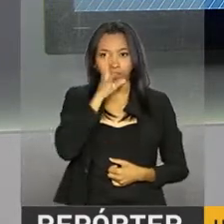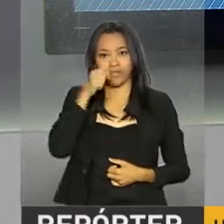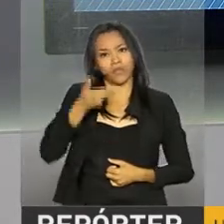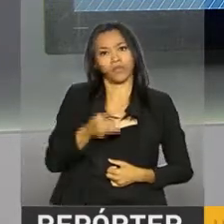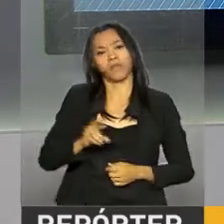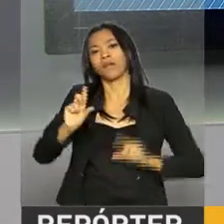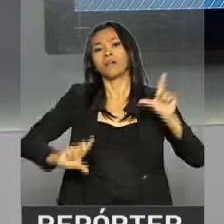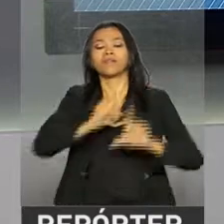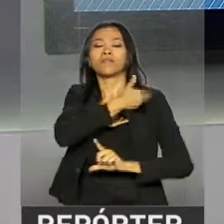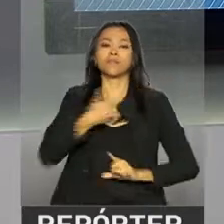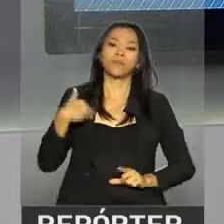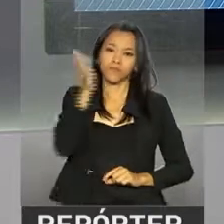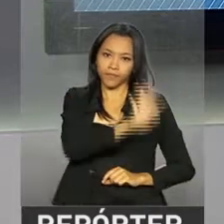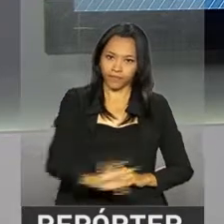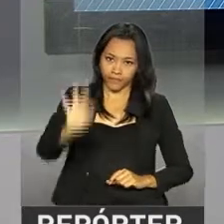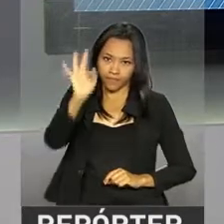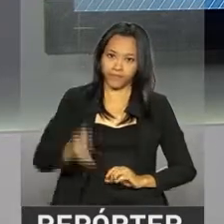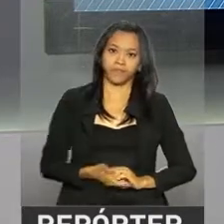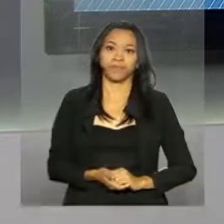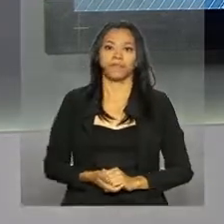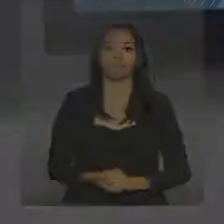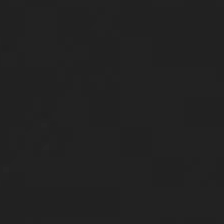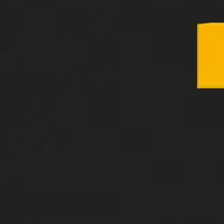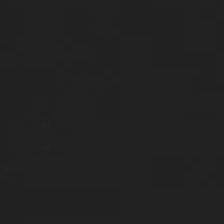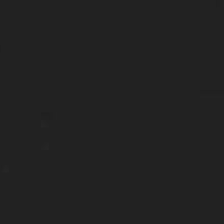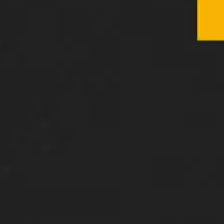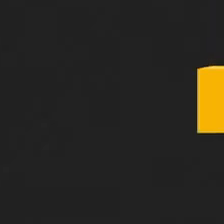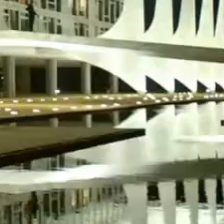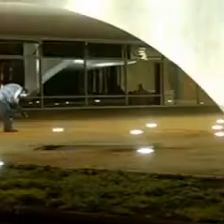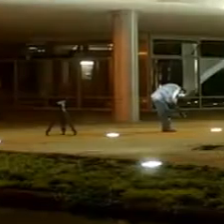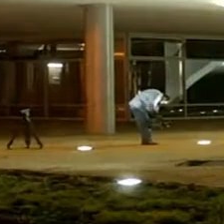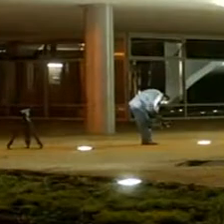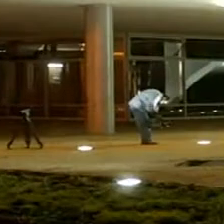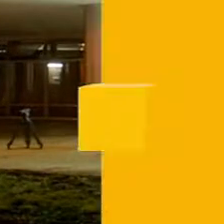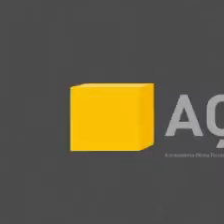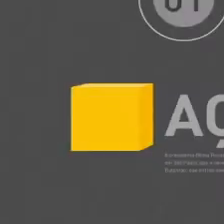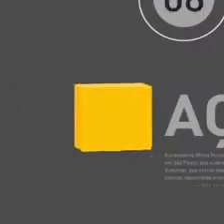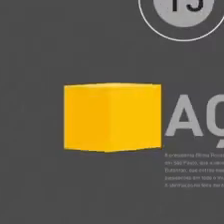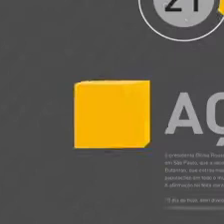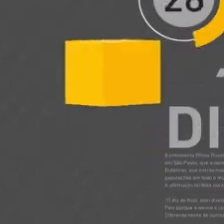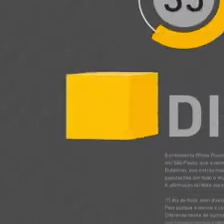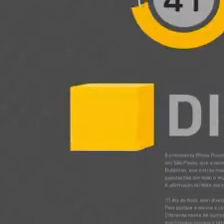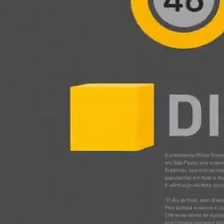Continue com a gente na NBR, a TV do Governo Federal.